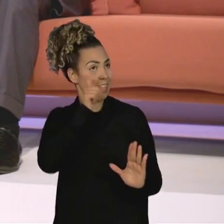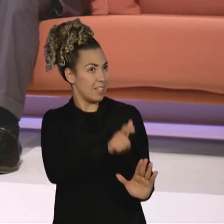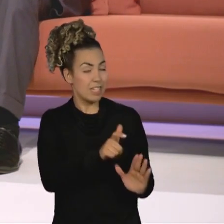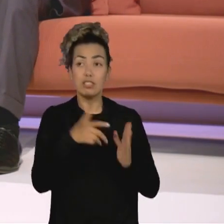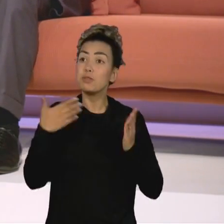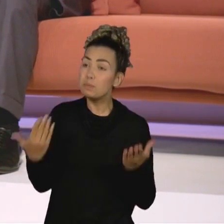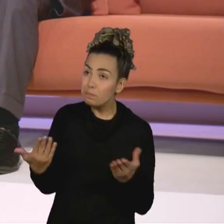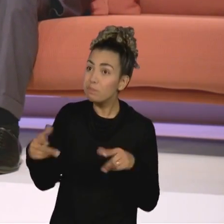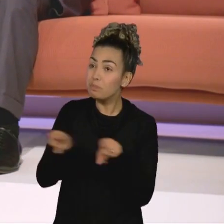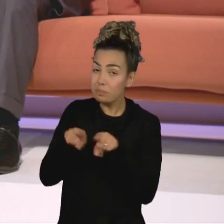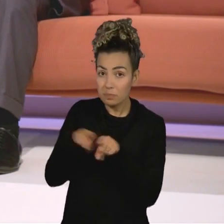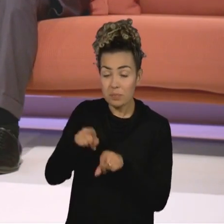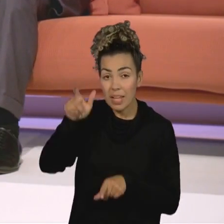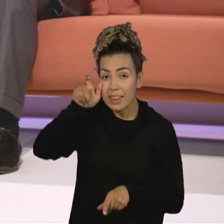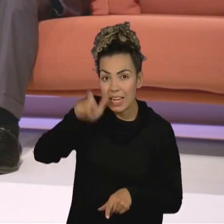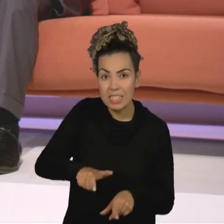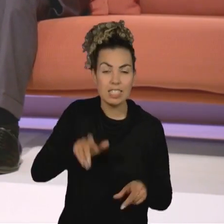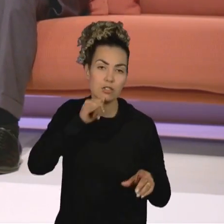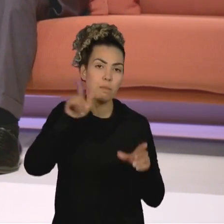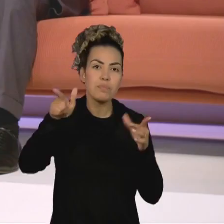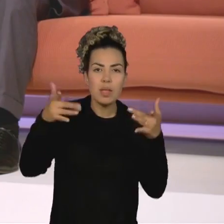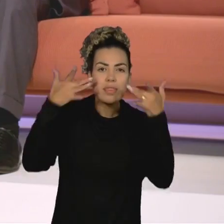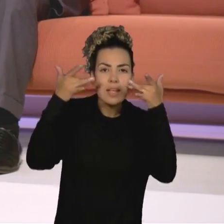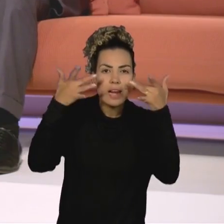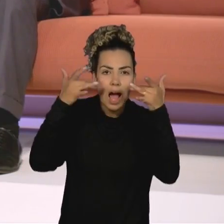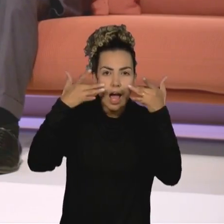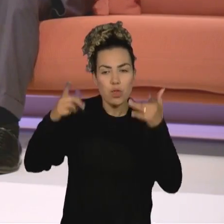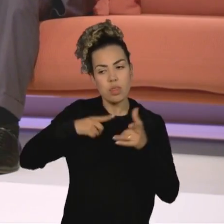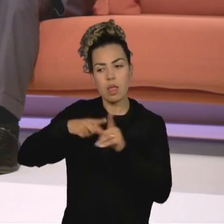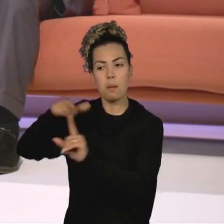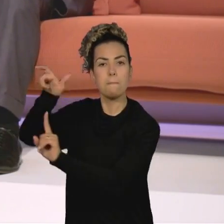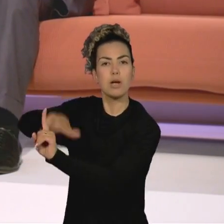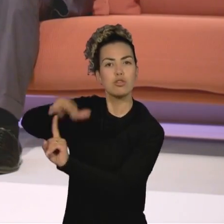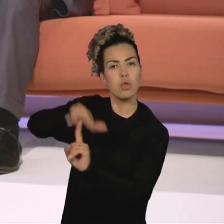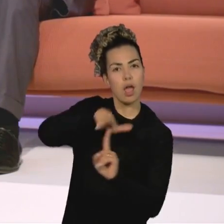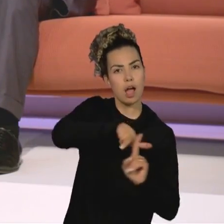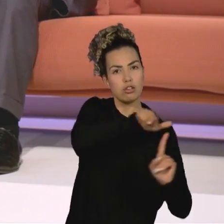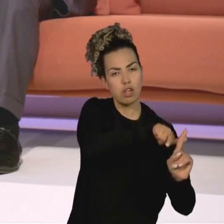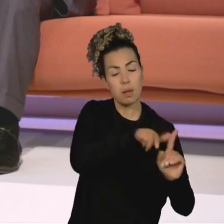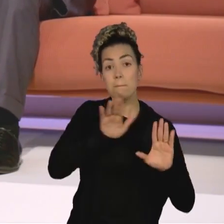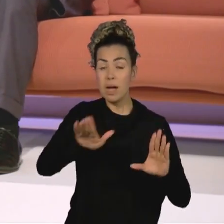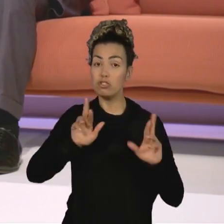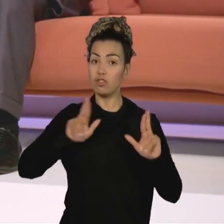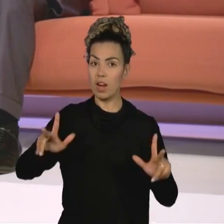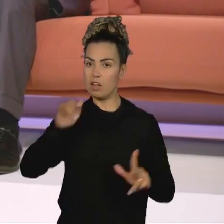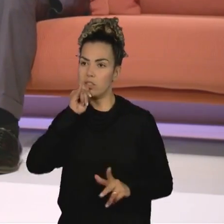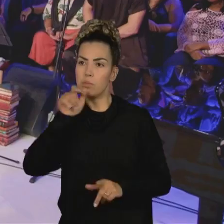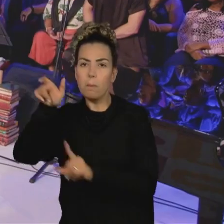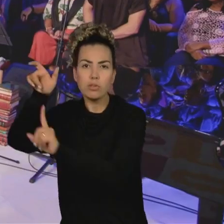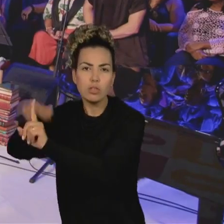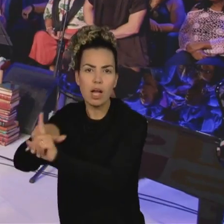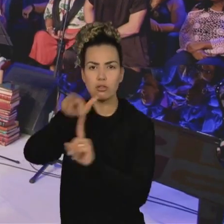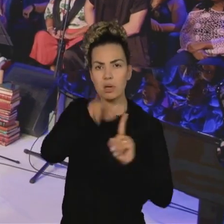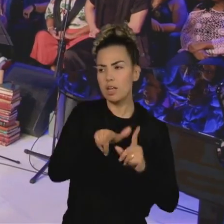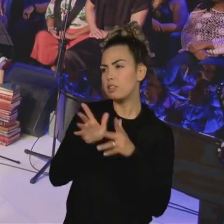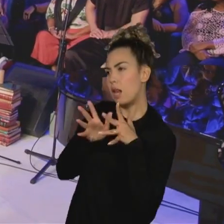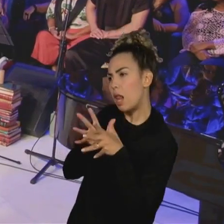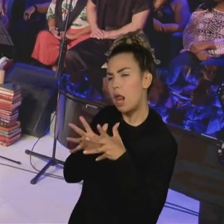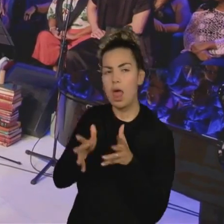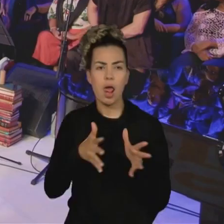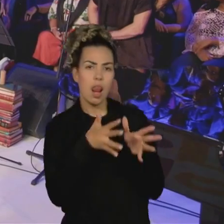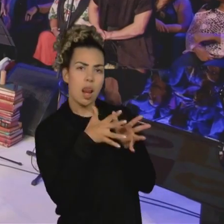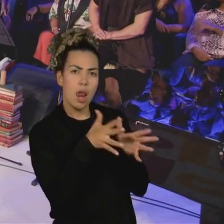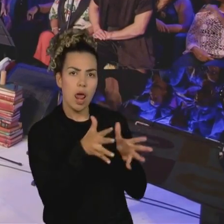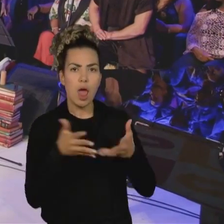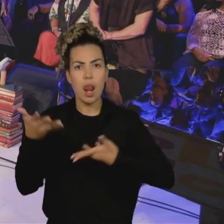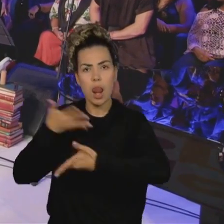7 solilóquios. O solilóquio é diferente do monólogo, porque o monólogo está falando alguma coisa, contando. O solilóquio, você